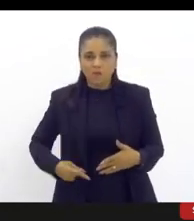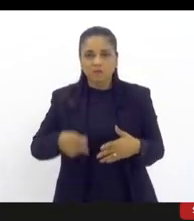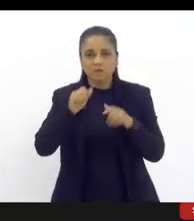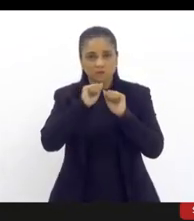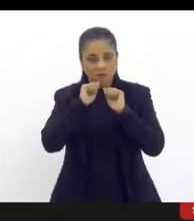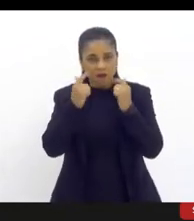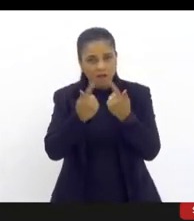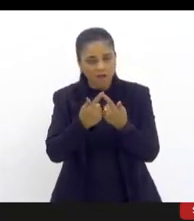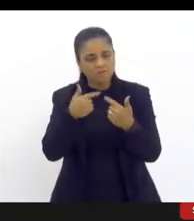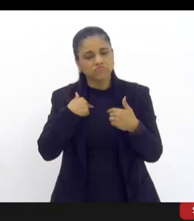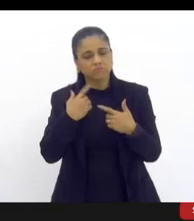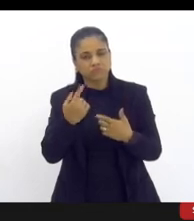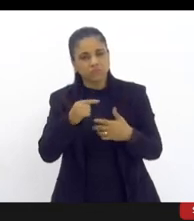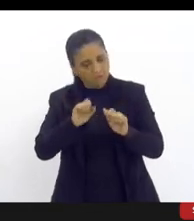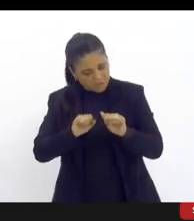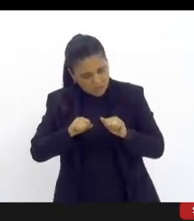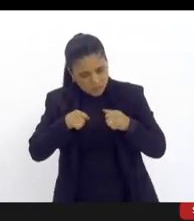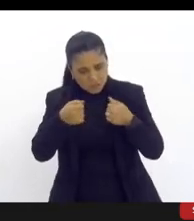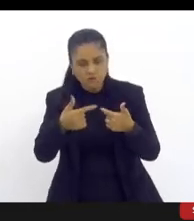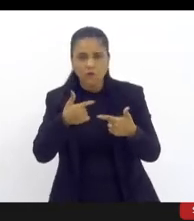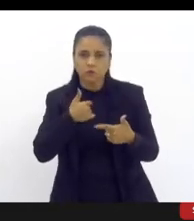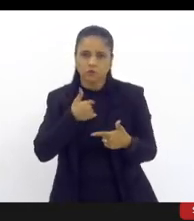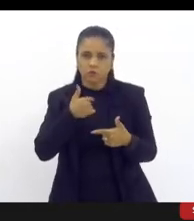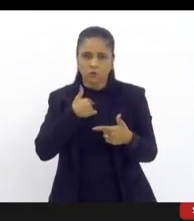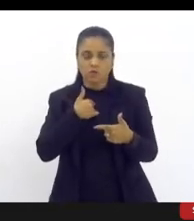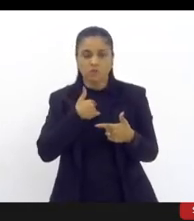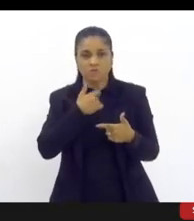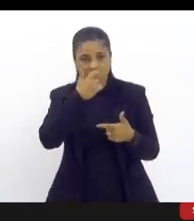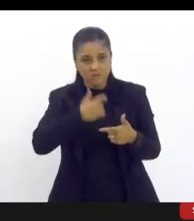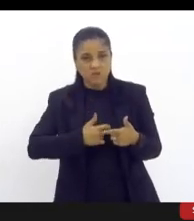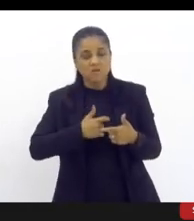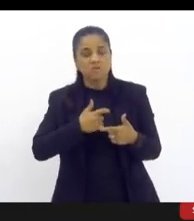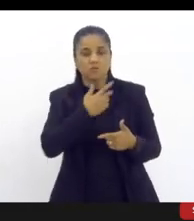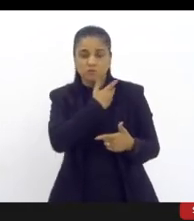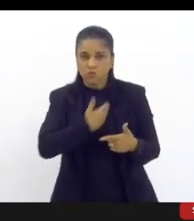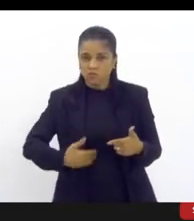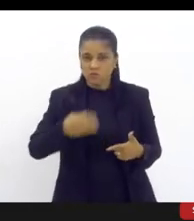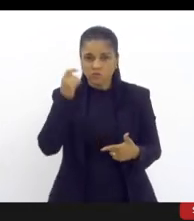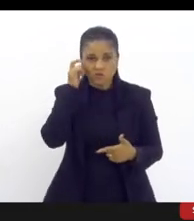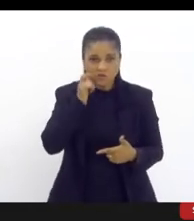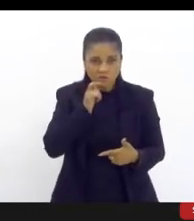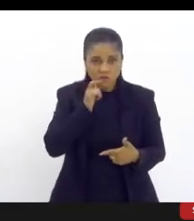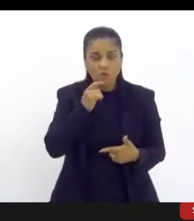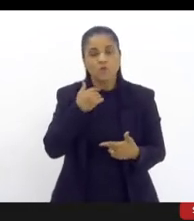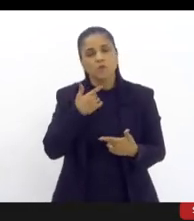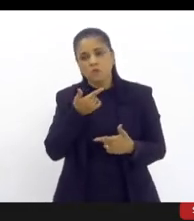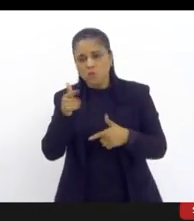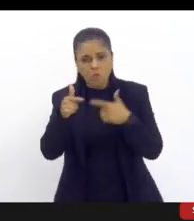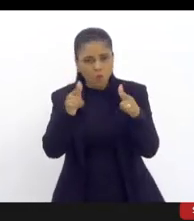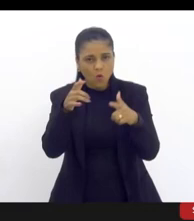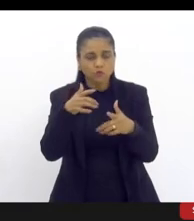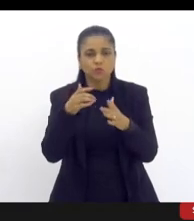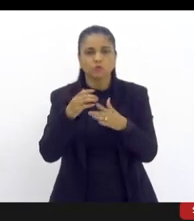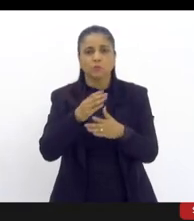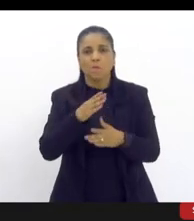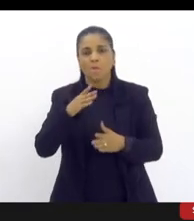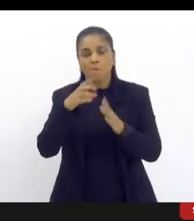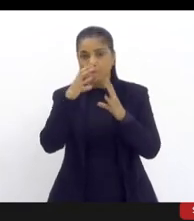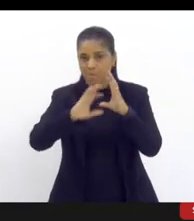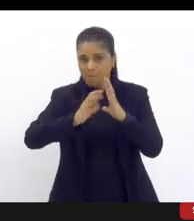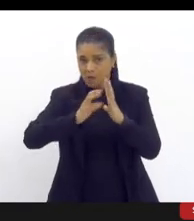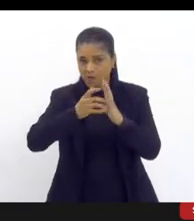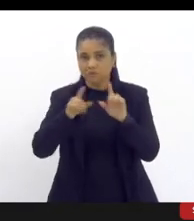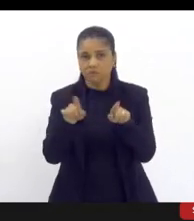prol da vitória do nosso governador e considere também aqueles que estão na oposição, para que os nossos projetos, que